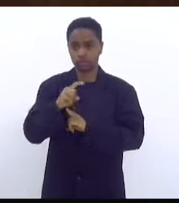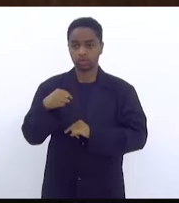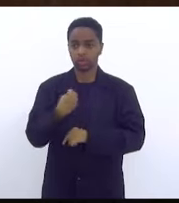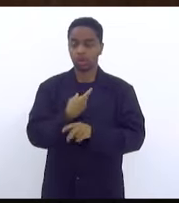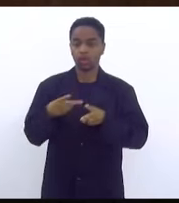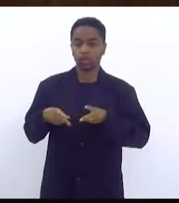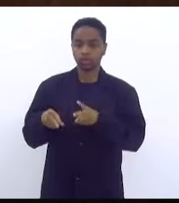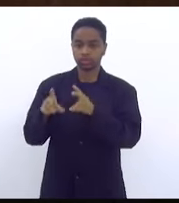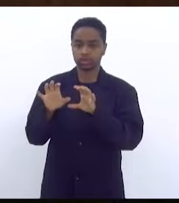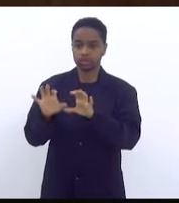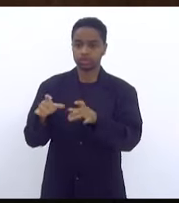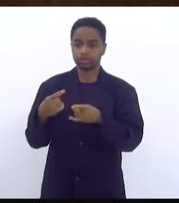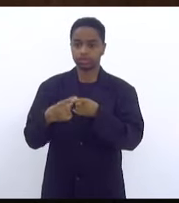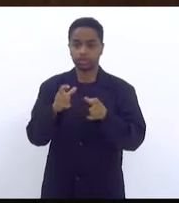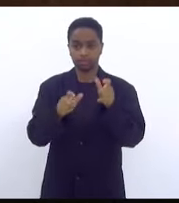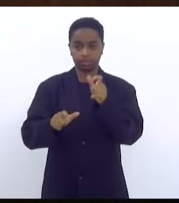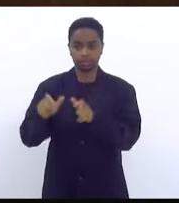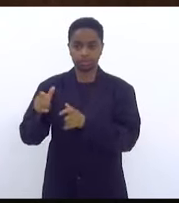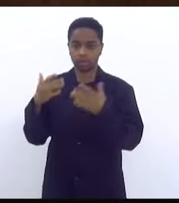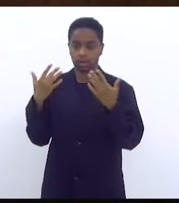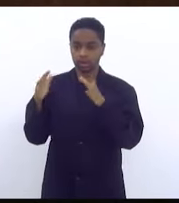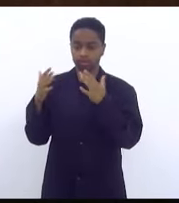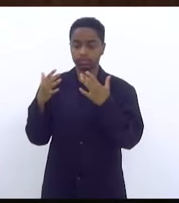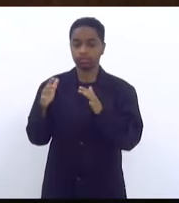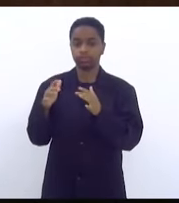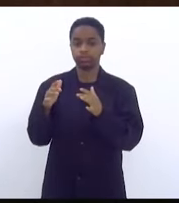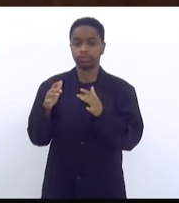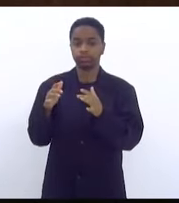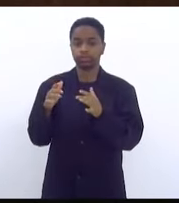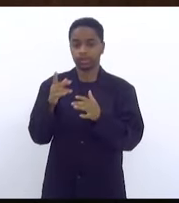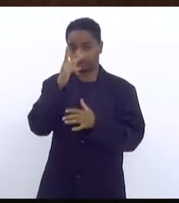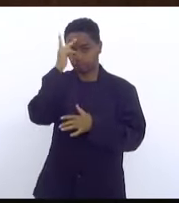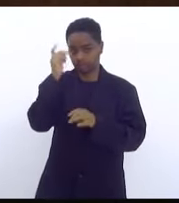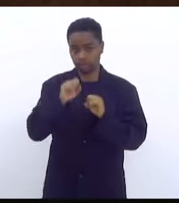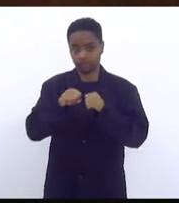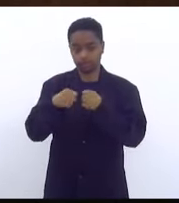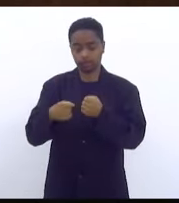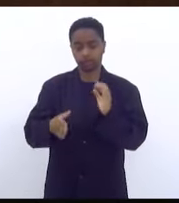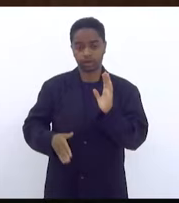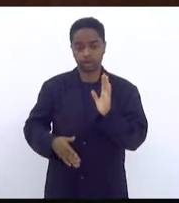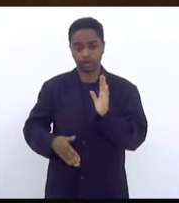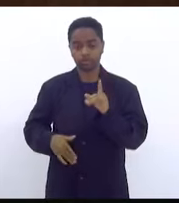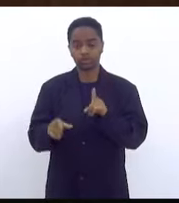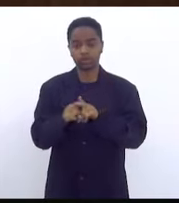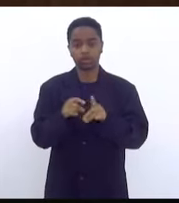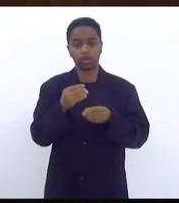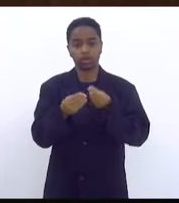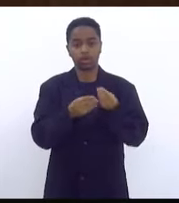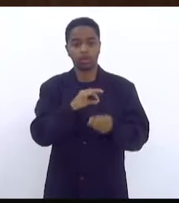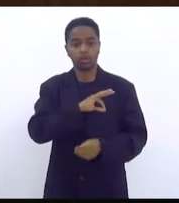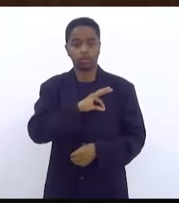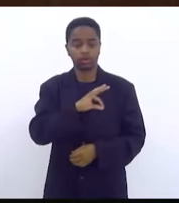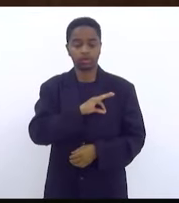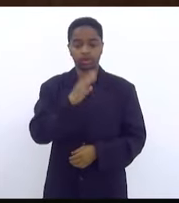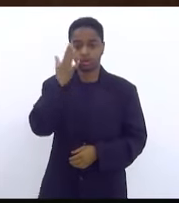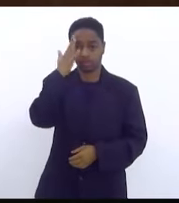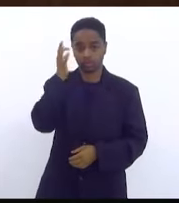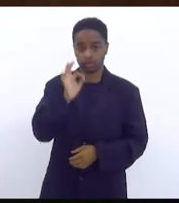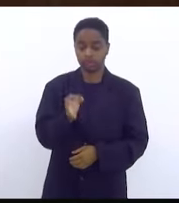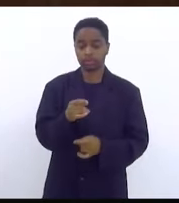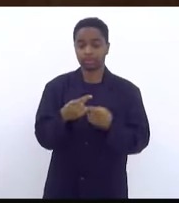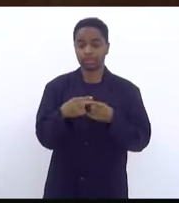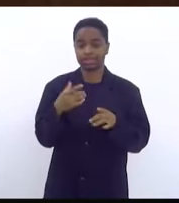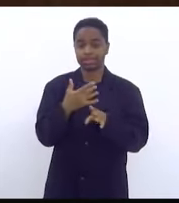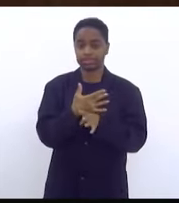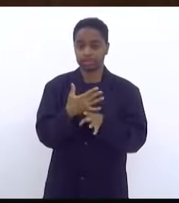está. Pessoas aplaudindo para pessoas que defendem vagabundos, indo contra os policiais e não entendendo que uma